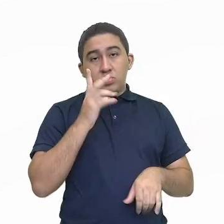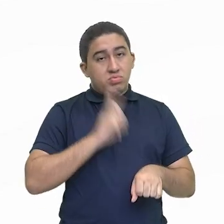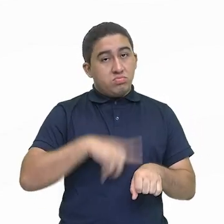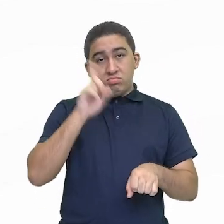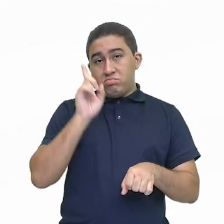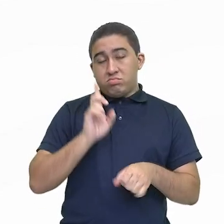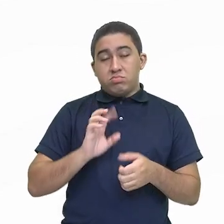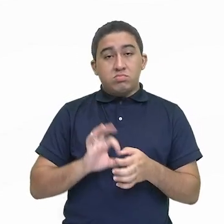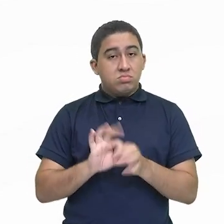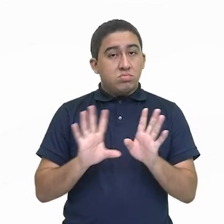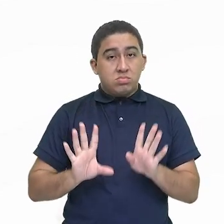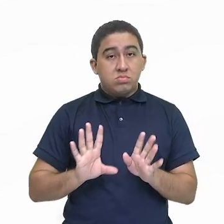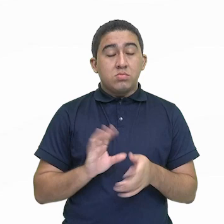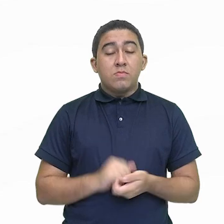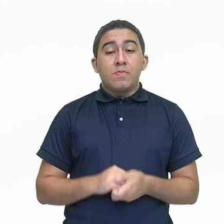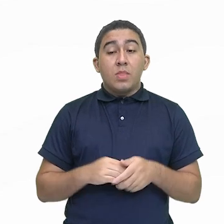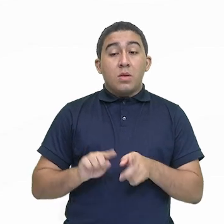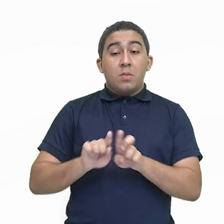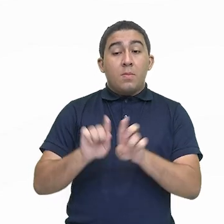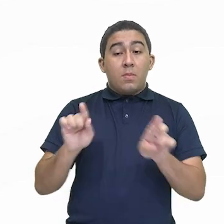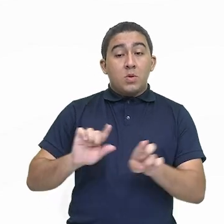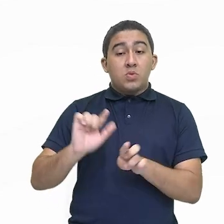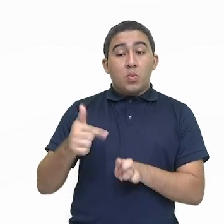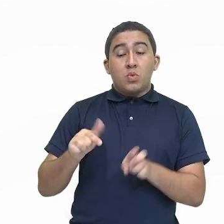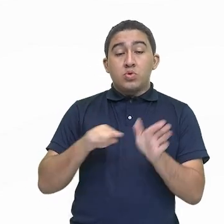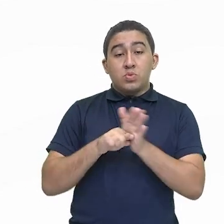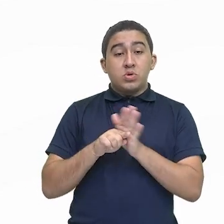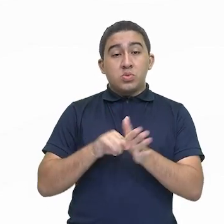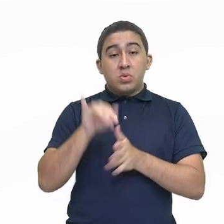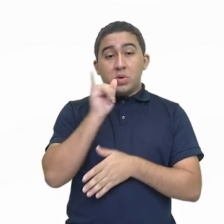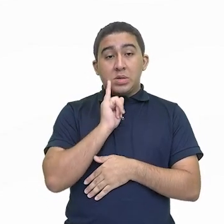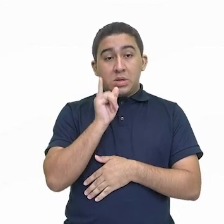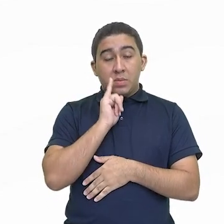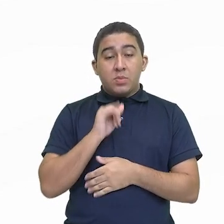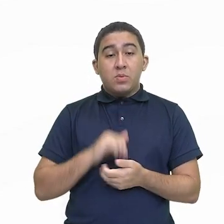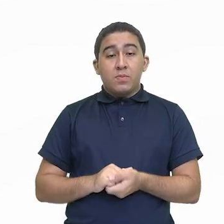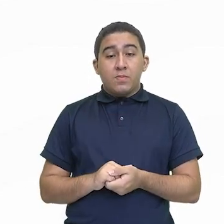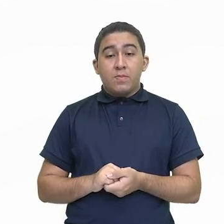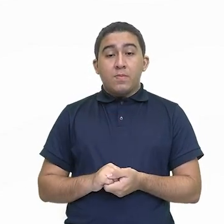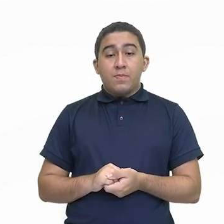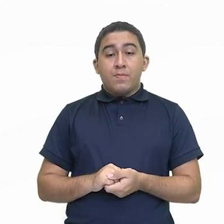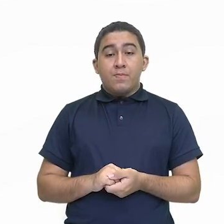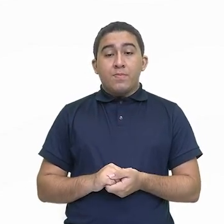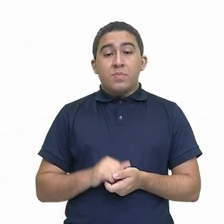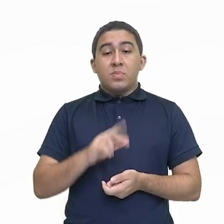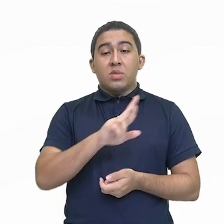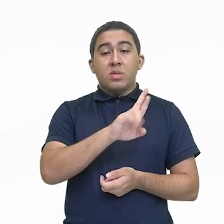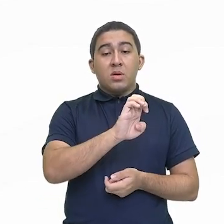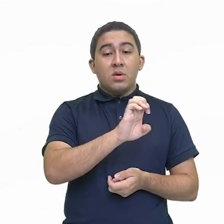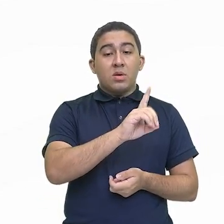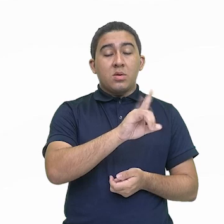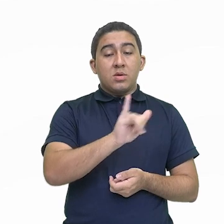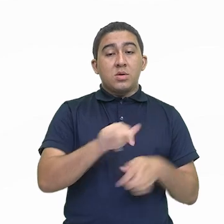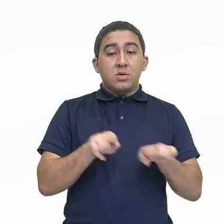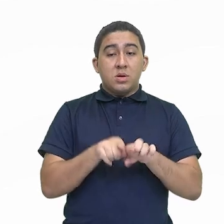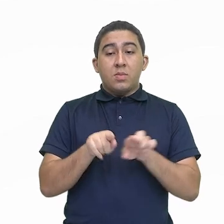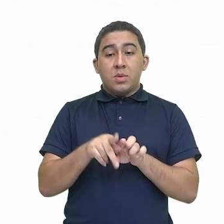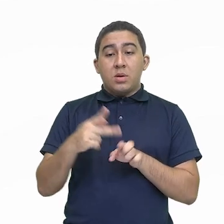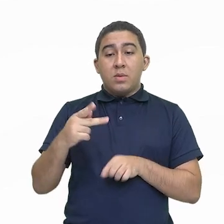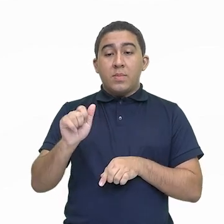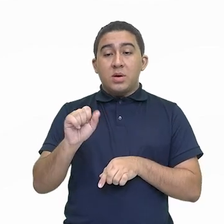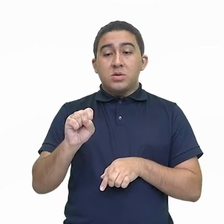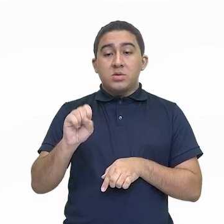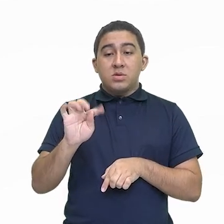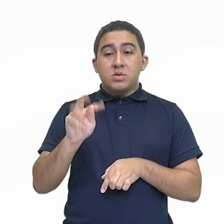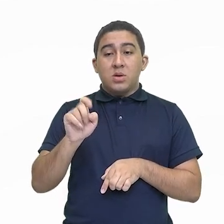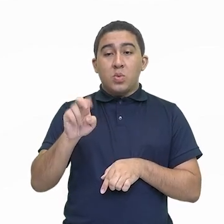espontânea. Mas outros estudiosos, como Rede e Pasteur, eles ali criaram, né, desenvolveram a